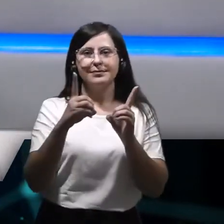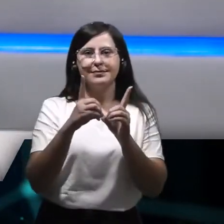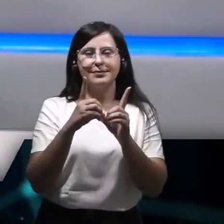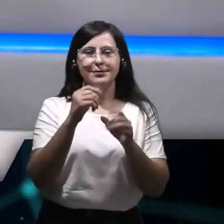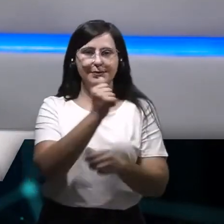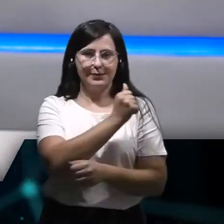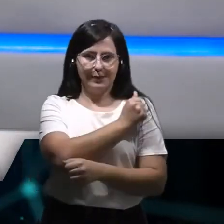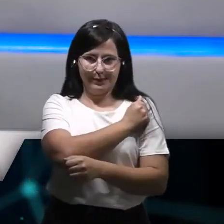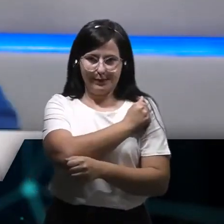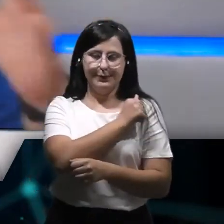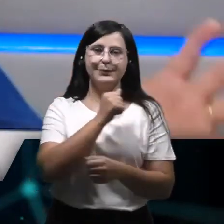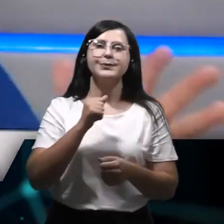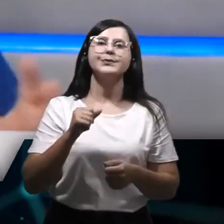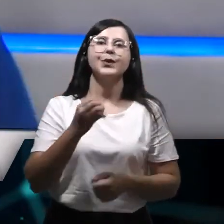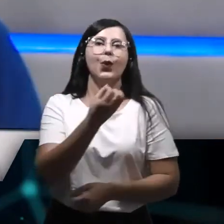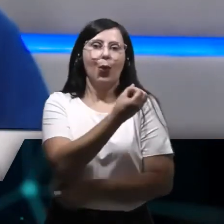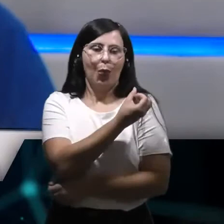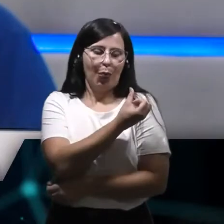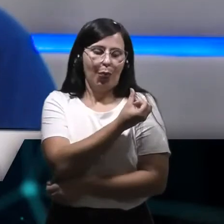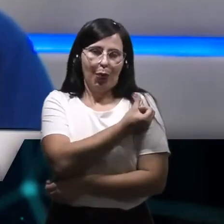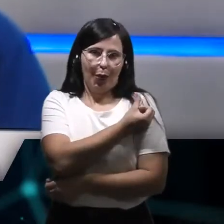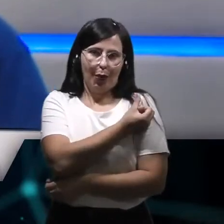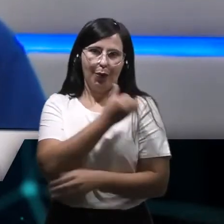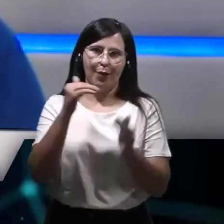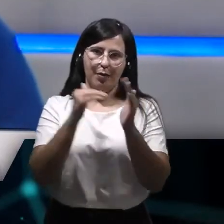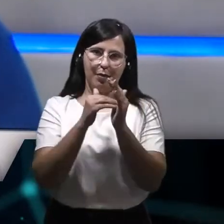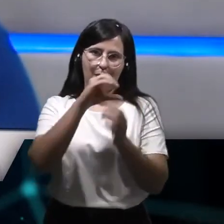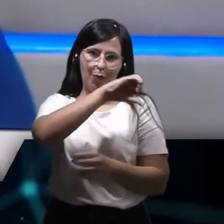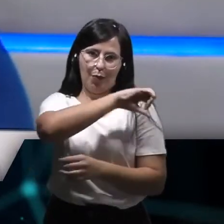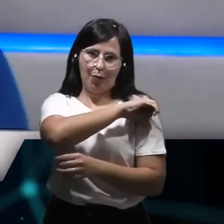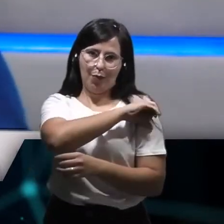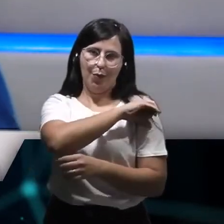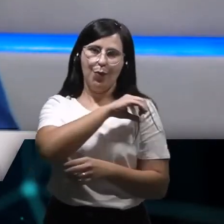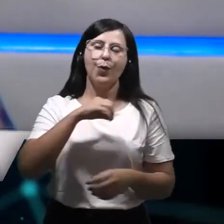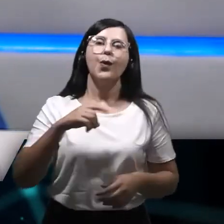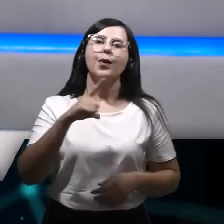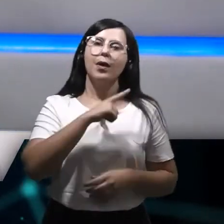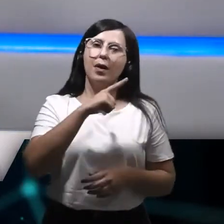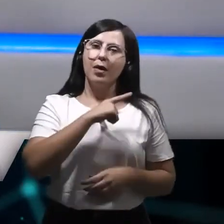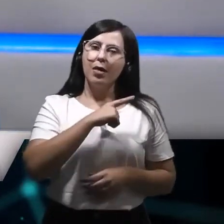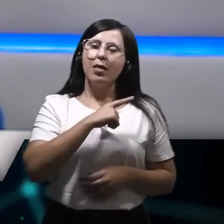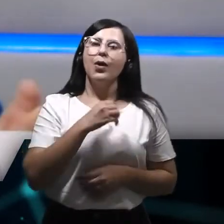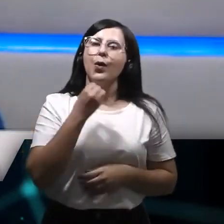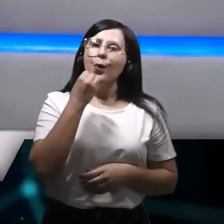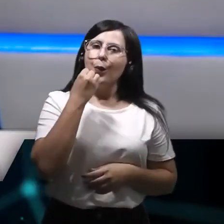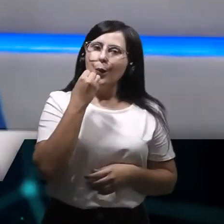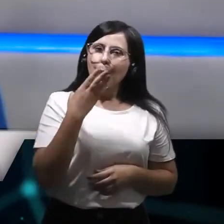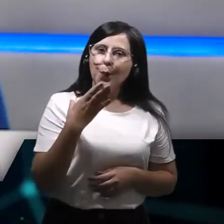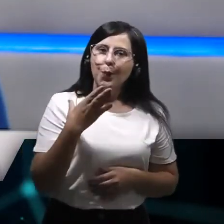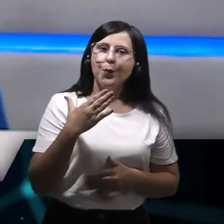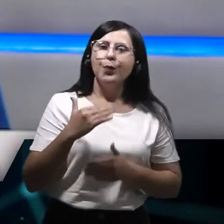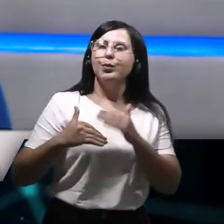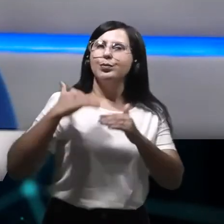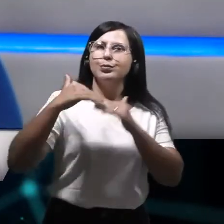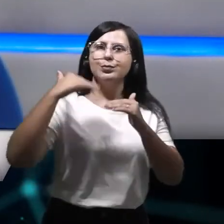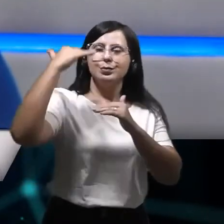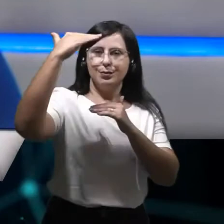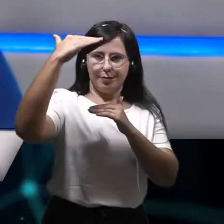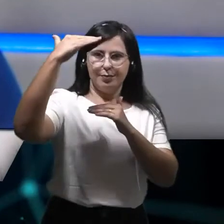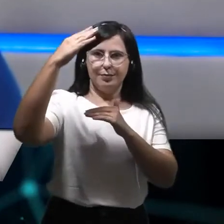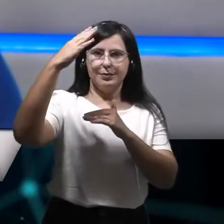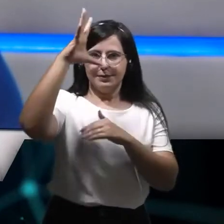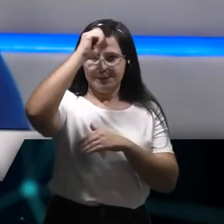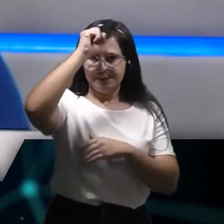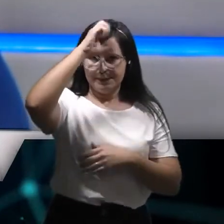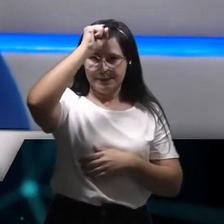alunos do 6º ao 9º ano, preparando eles para ter uma nota melhor ainda do que as notas que nós avançamos em